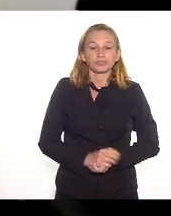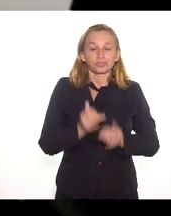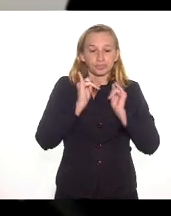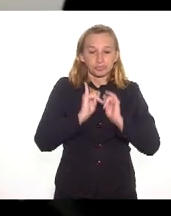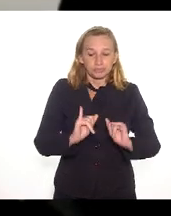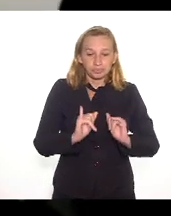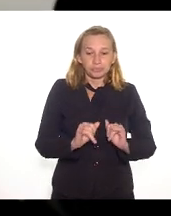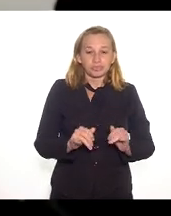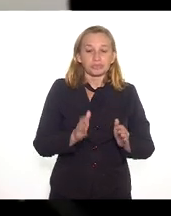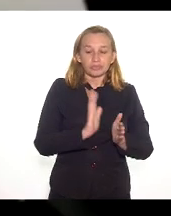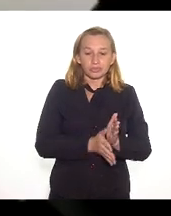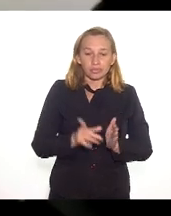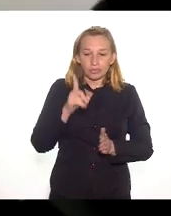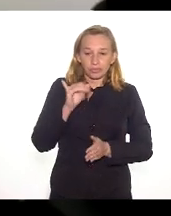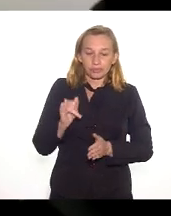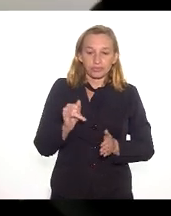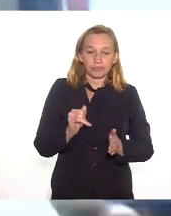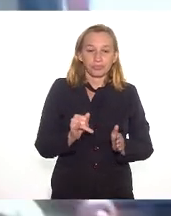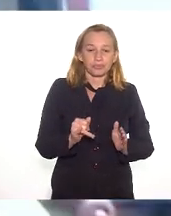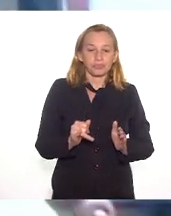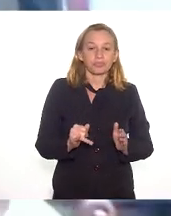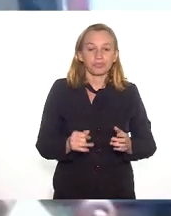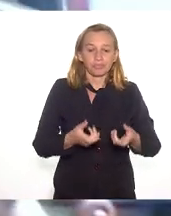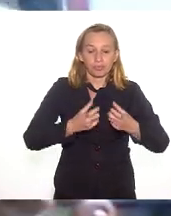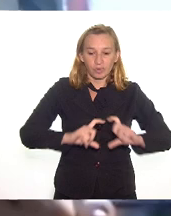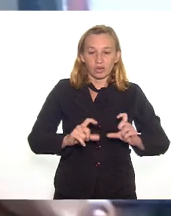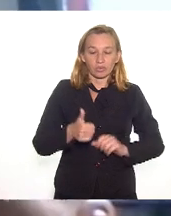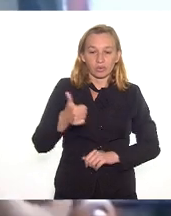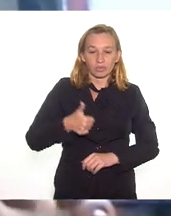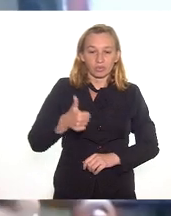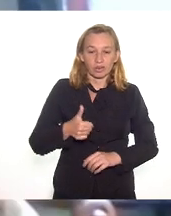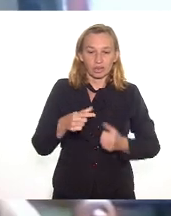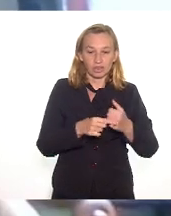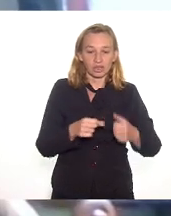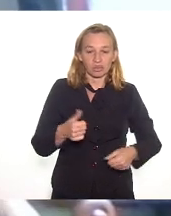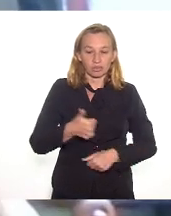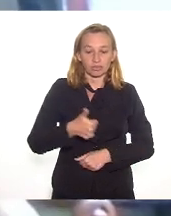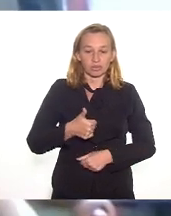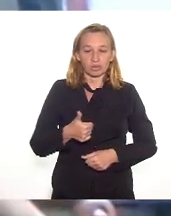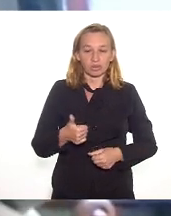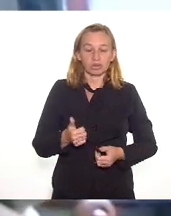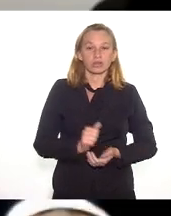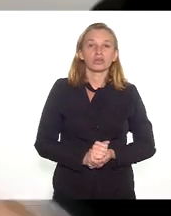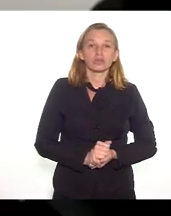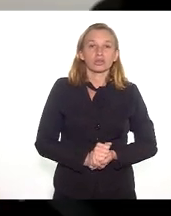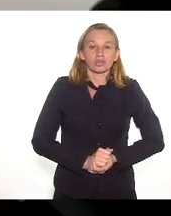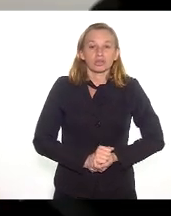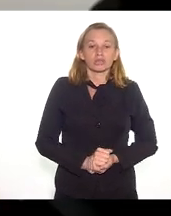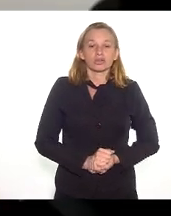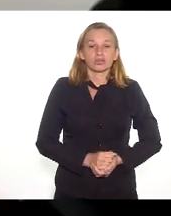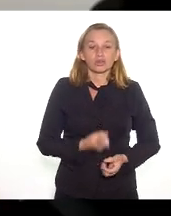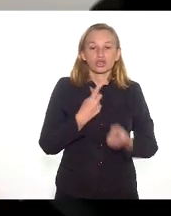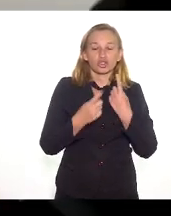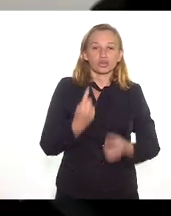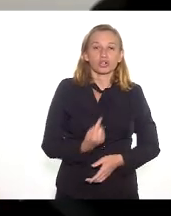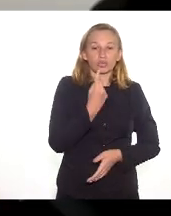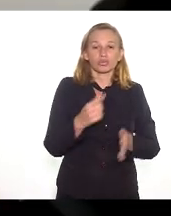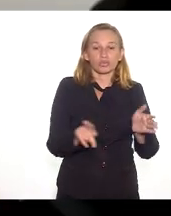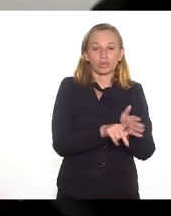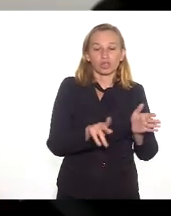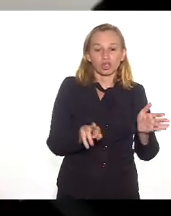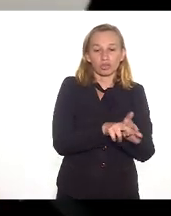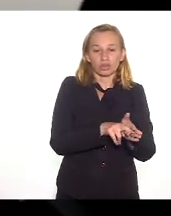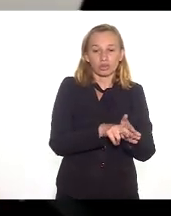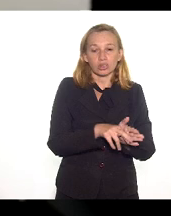Anuncio, incluído na ordem do dia, de acordo com o parágrafo 1º do artigo 47 do Regimento Interno, intermitação ordinária em discussão única, projeto de